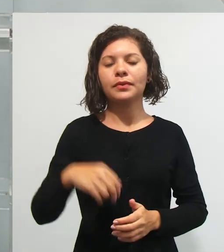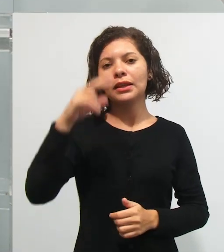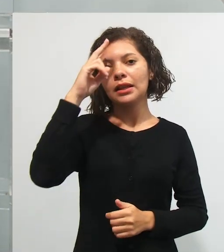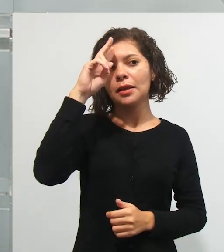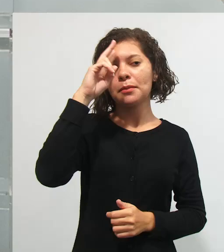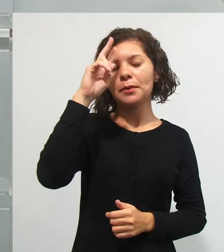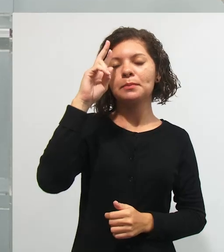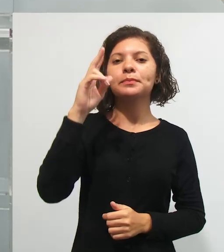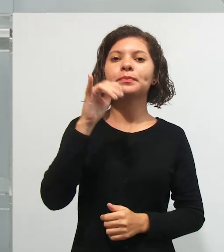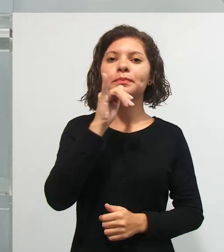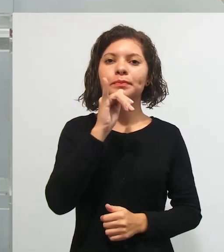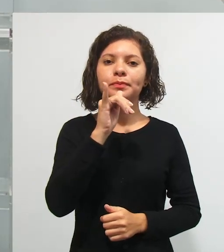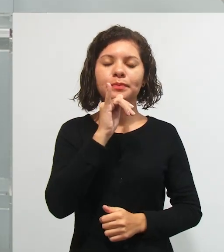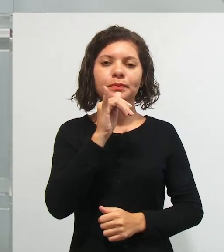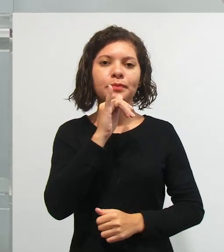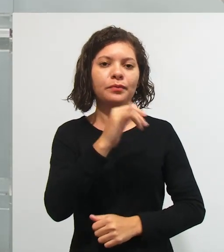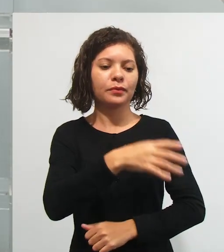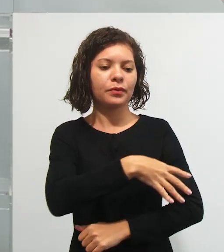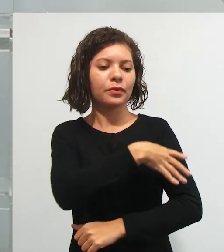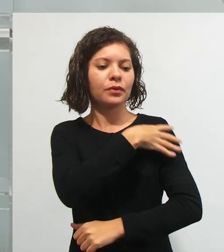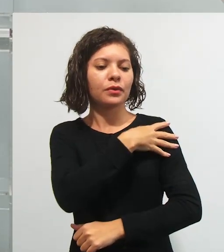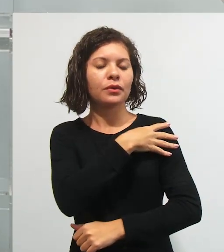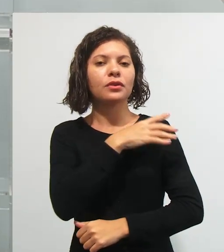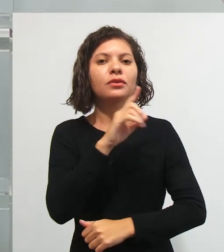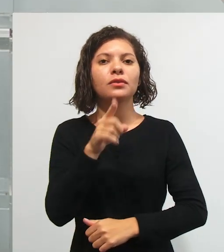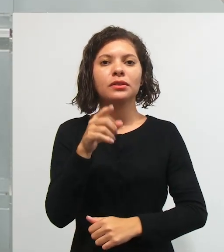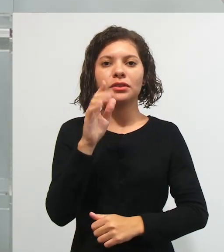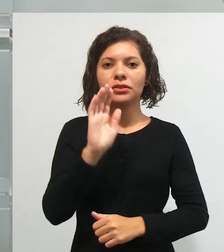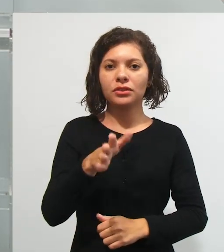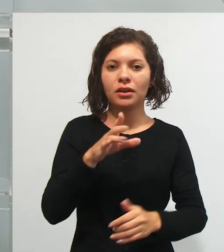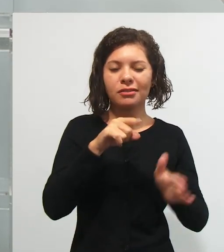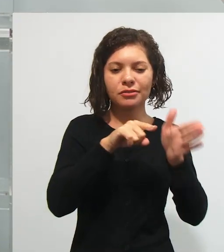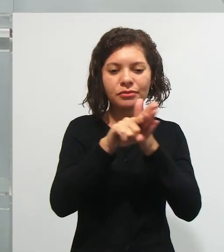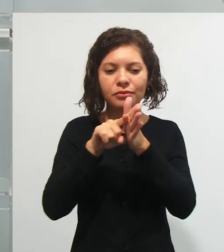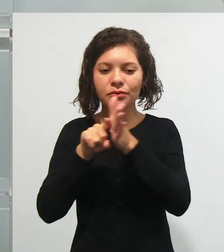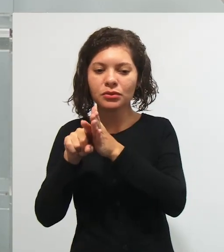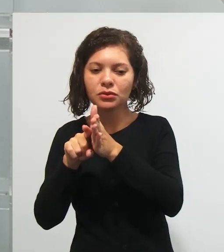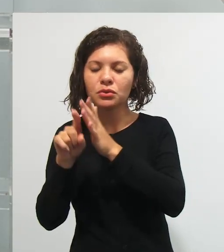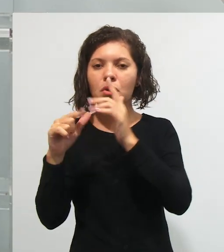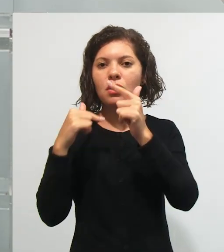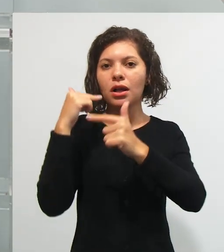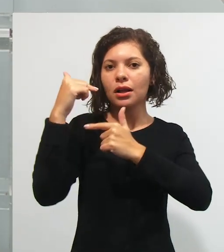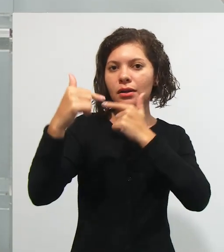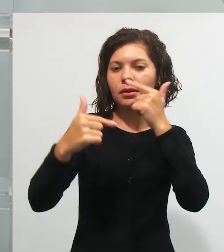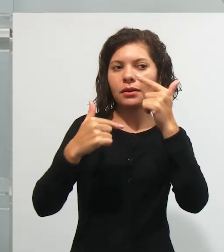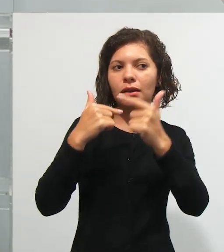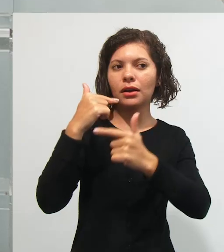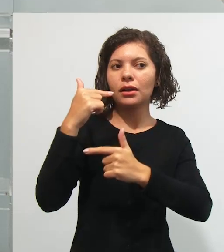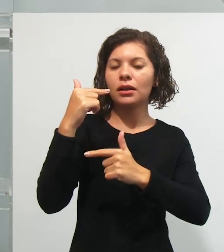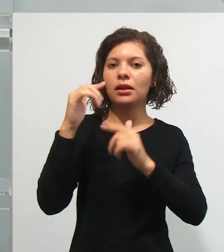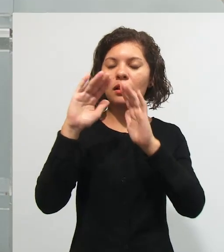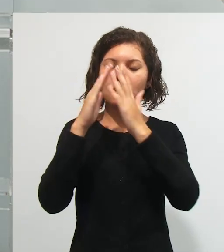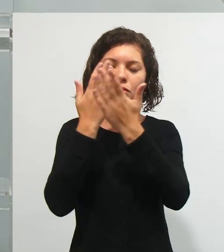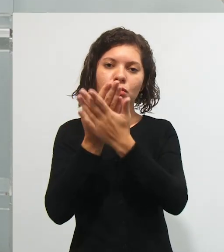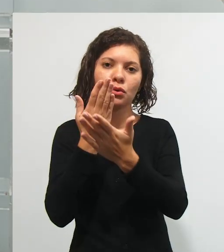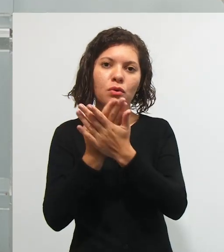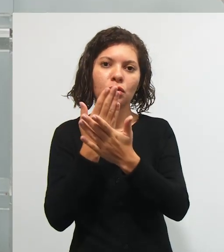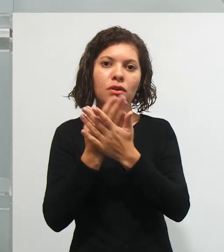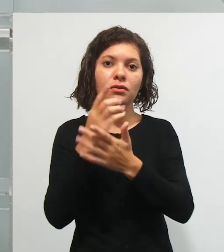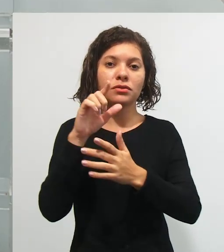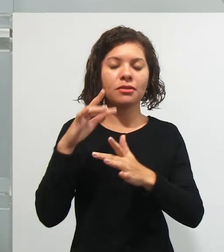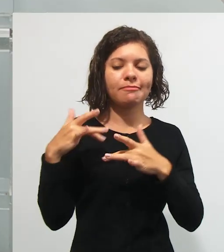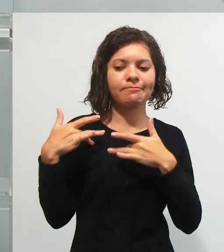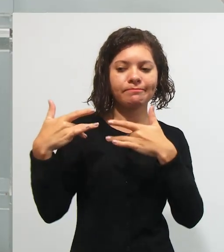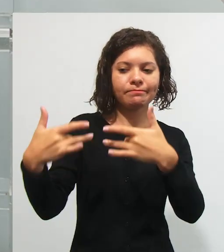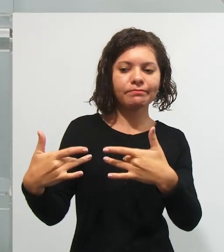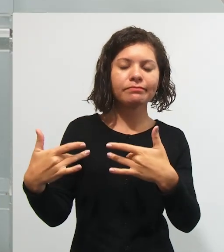Você investigou, qual foi a sua motivação? Você trabalha na escola. Você atende esses alunos, você é um professor voluntário lá na escola, né?